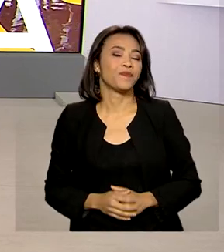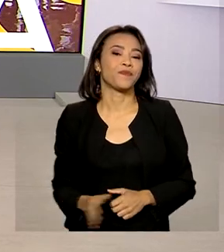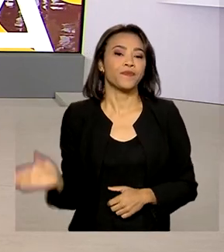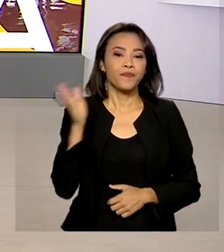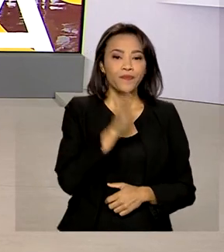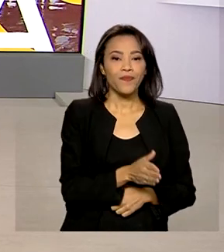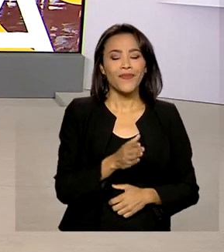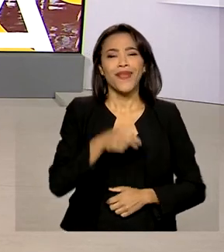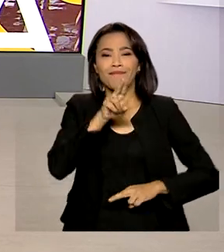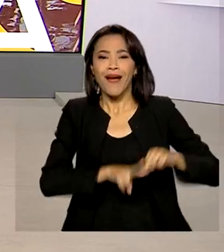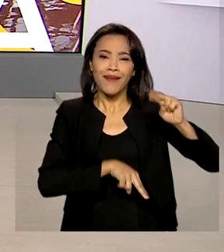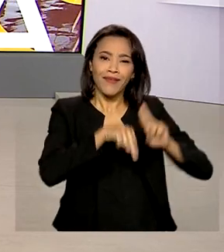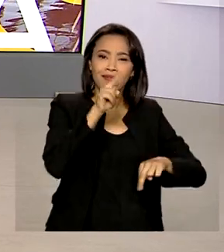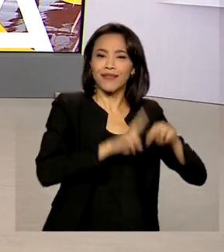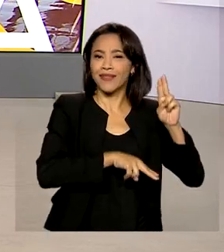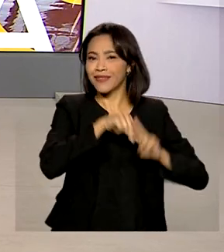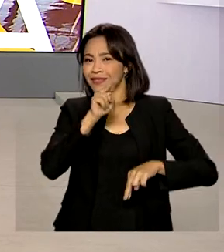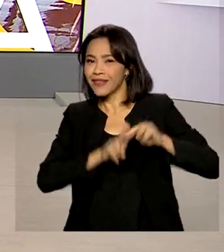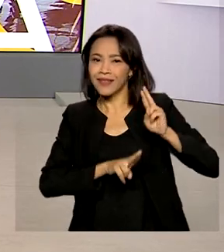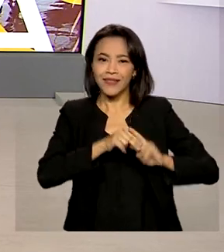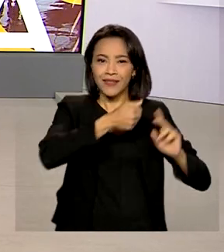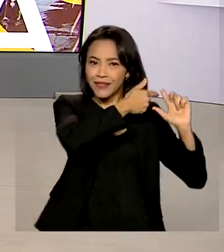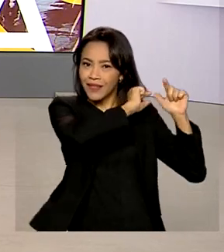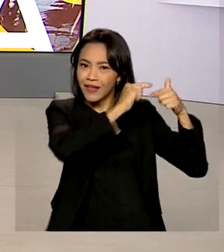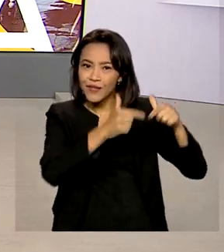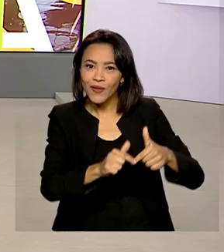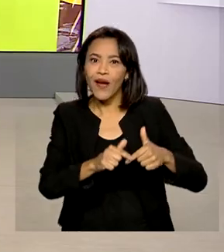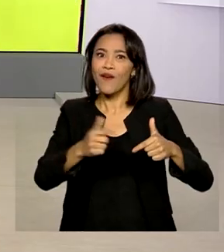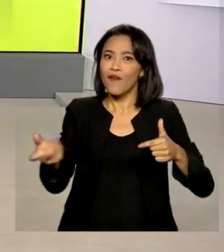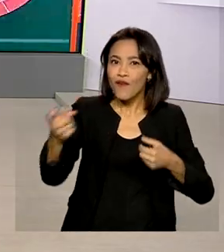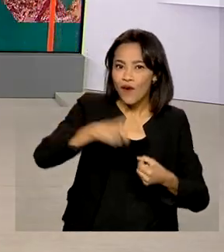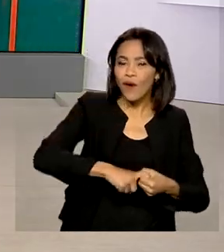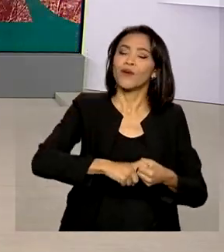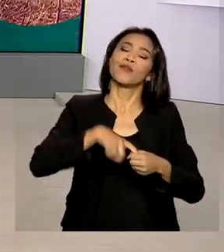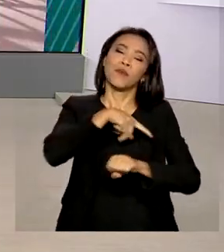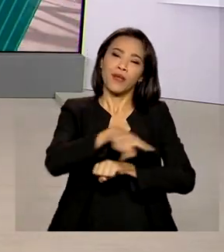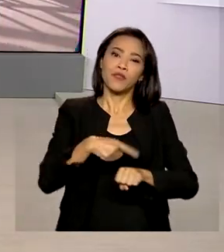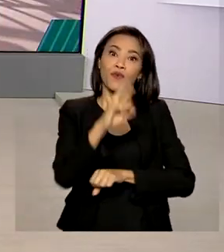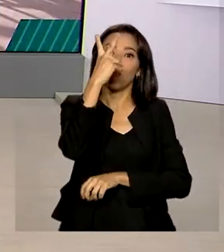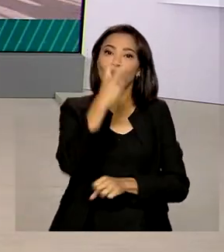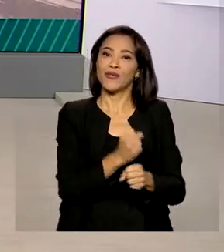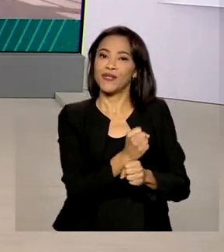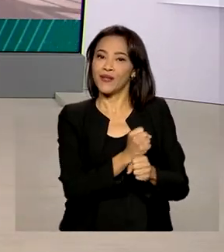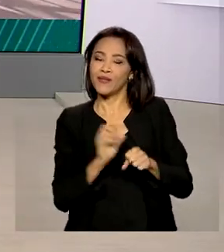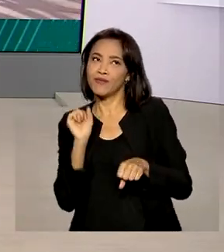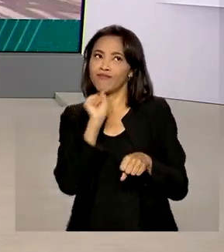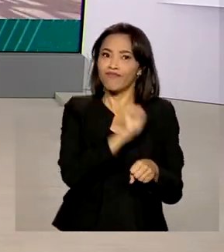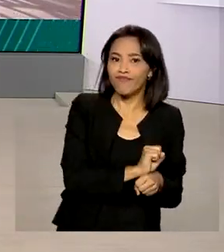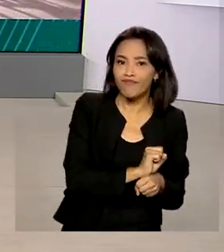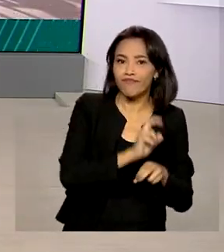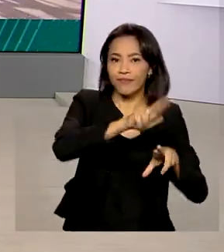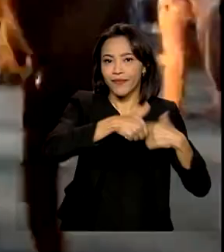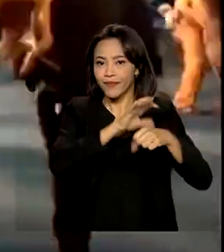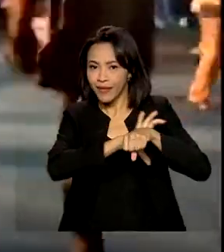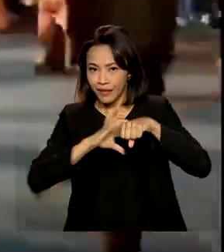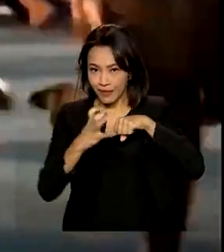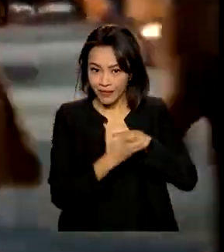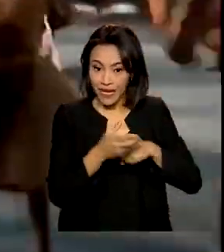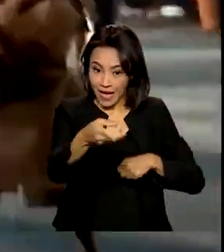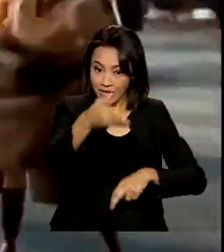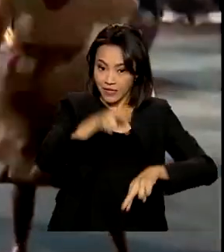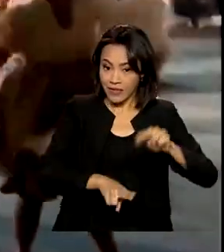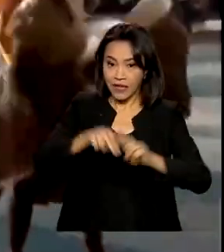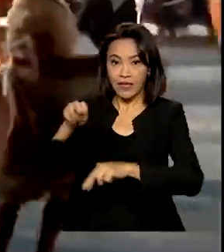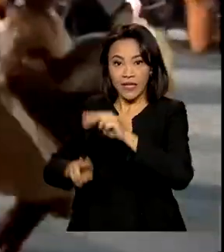tradicionais festas juninas voltam a animar o país depois de 2 anos suspensas por causa da pandemia. Os festejos também